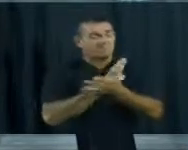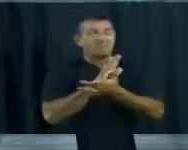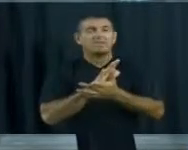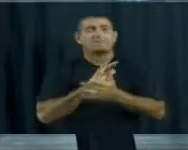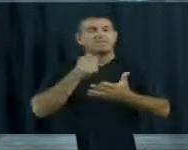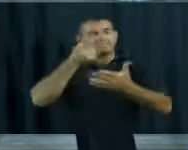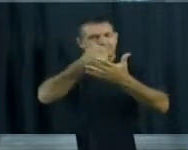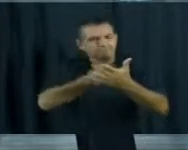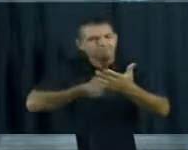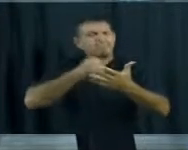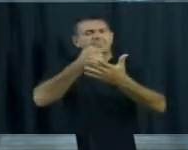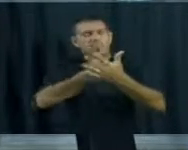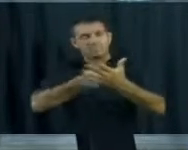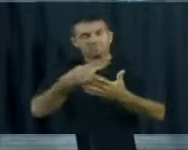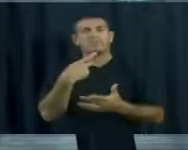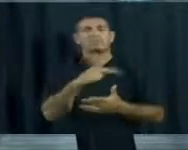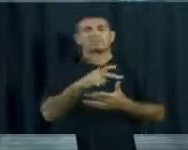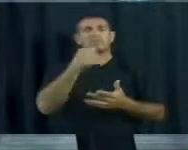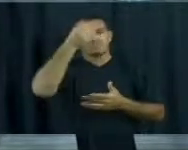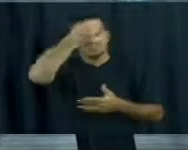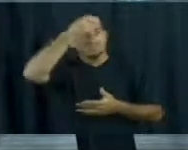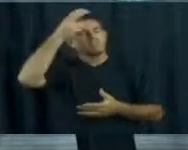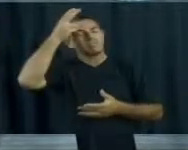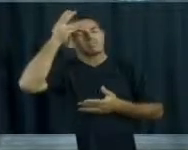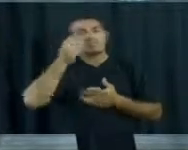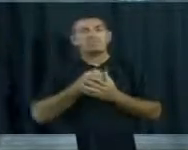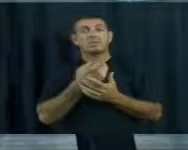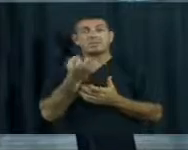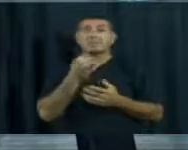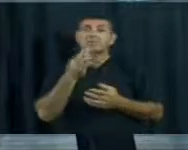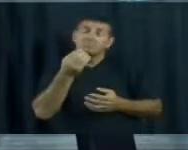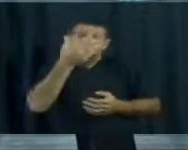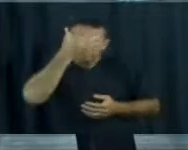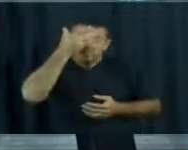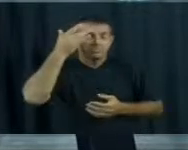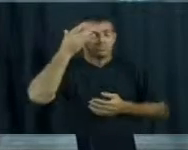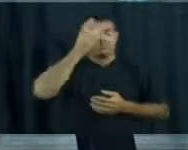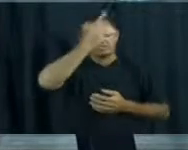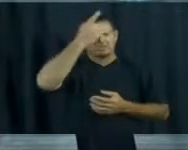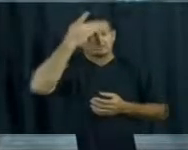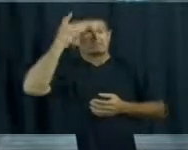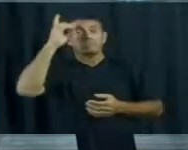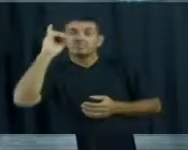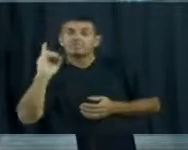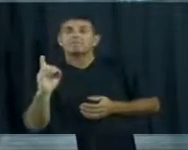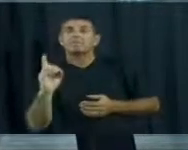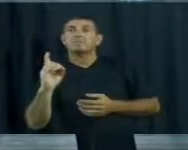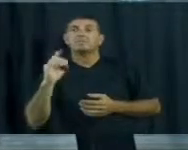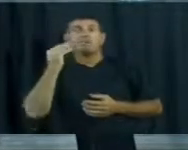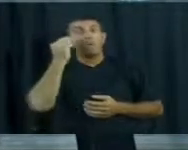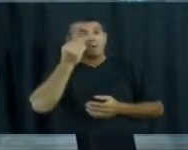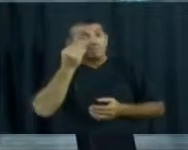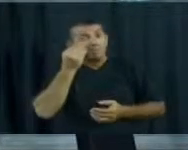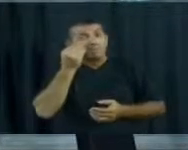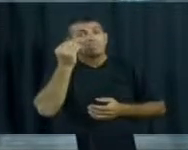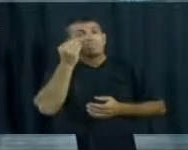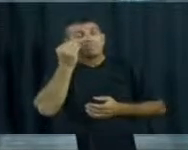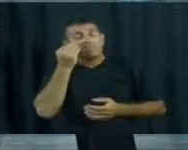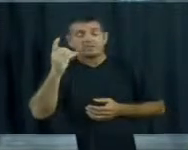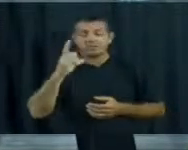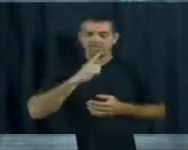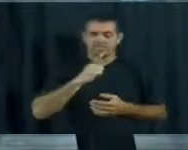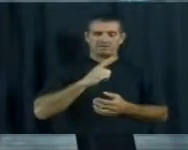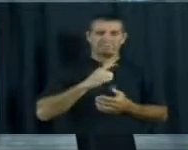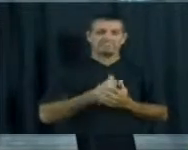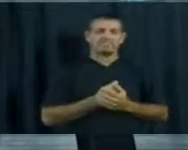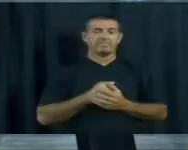senhor tem, o senhor quer que todas as pessoas, independente delas terem deficiências ou não, que elas tenham oportunidade. A pessoa com deficiência,